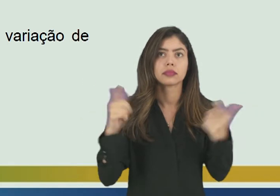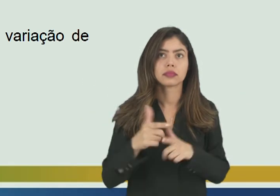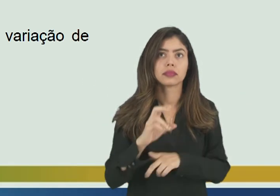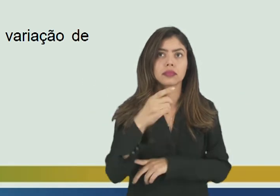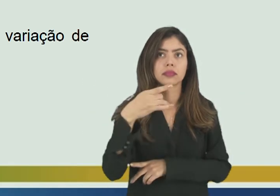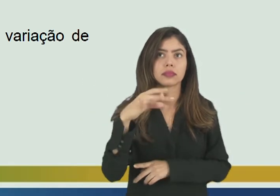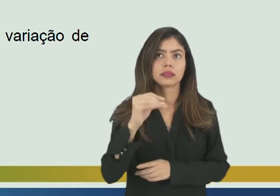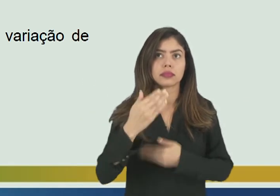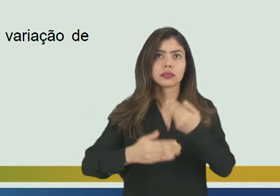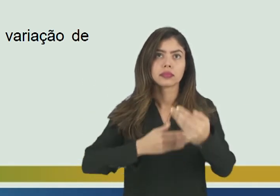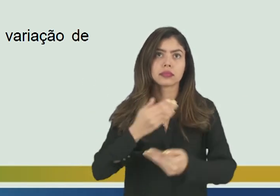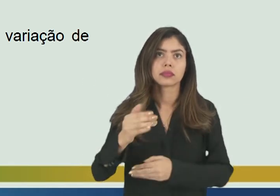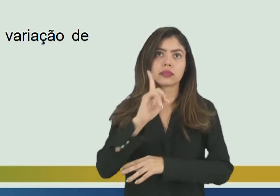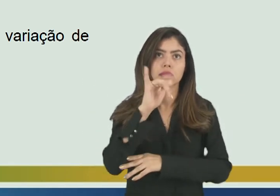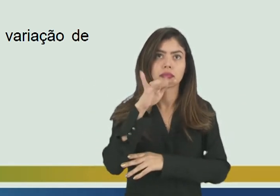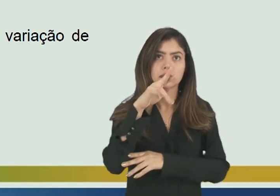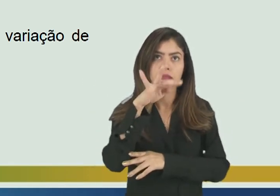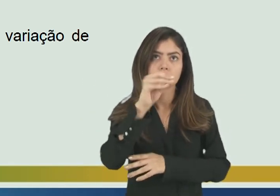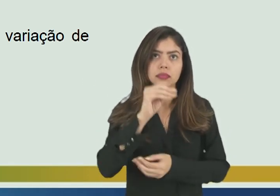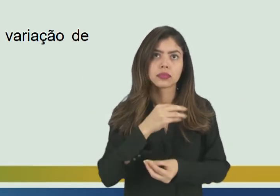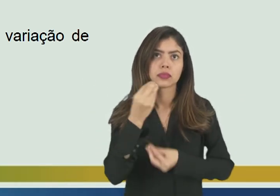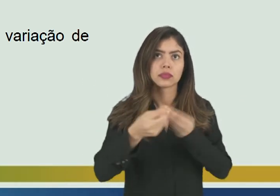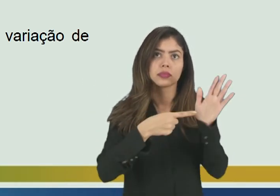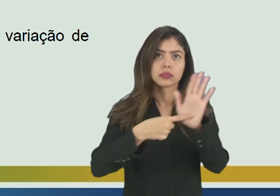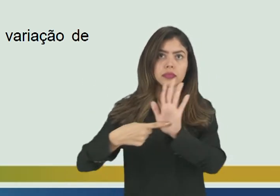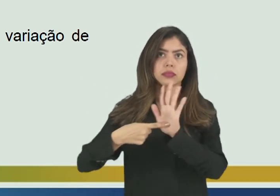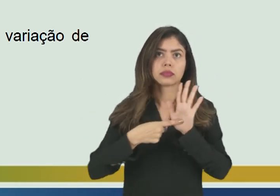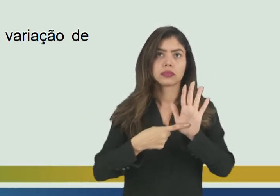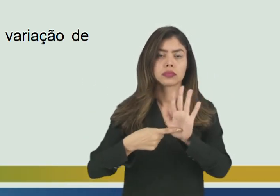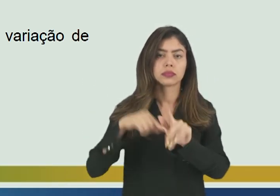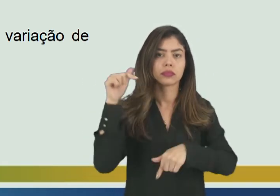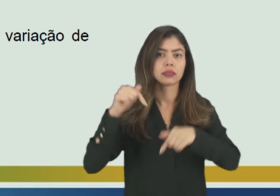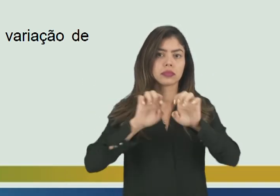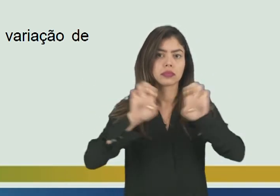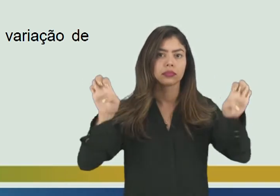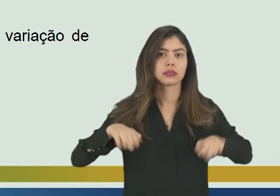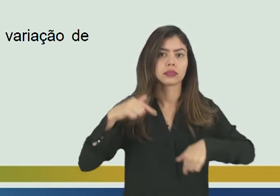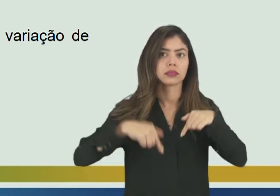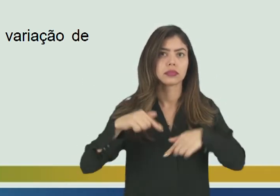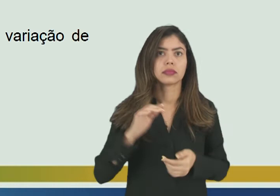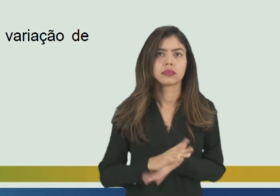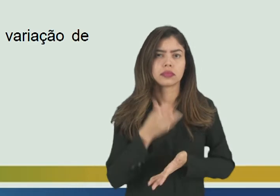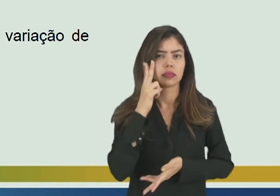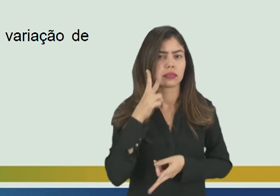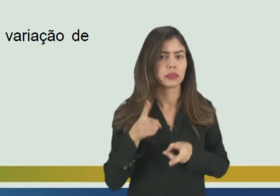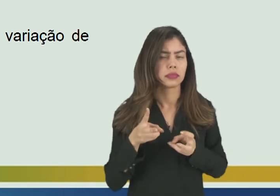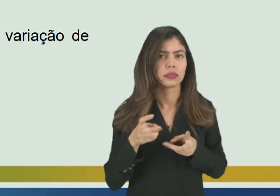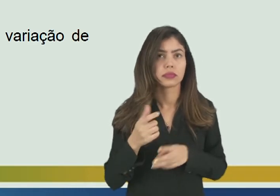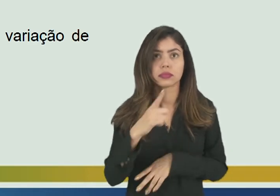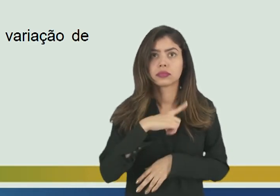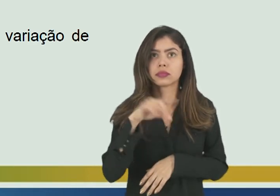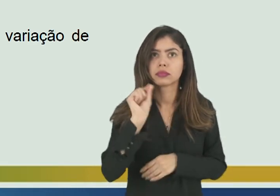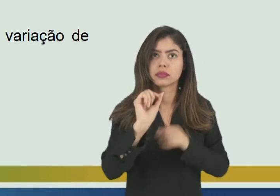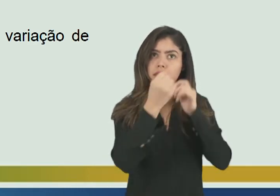processo denominado aluminotermia, conforme mostra a equação química. Então perceba que na equação nós temos